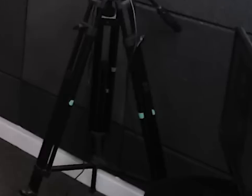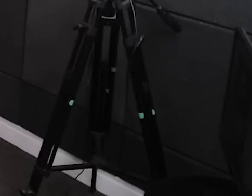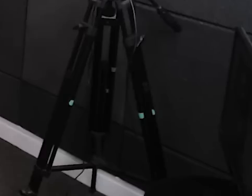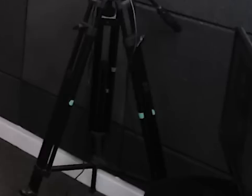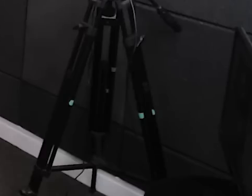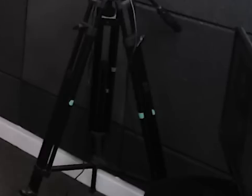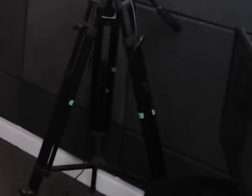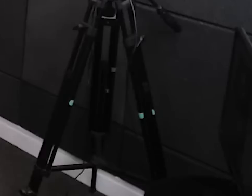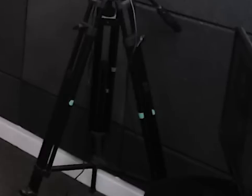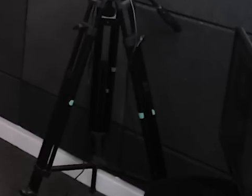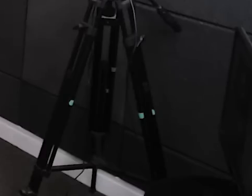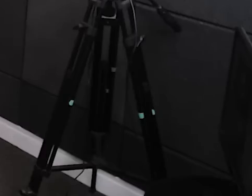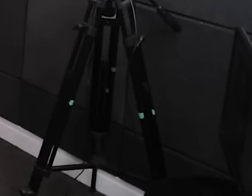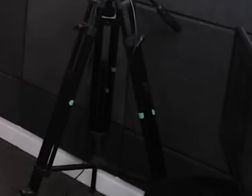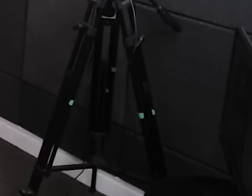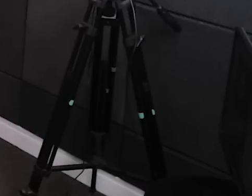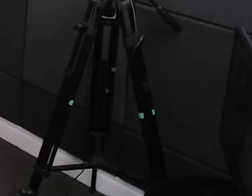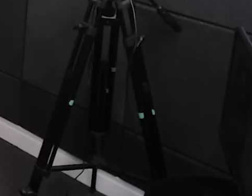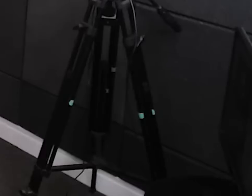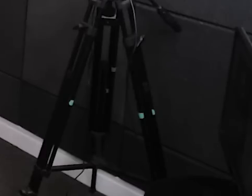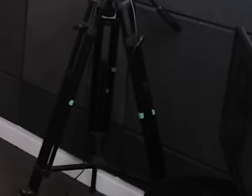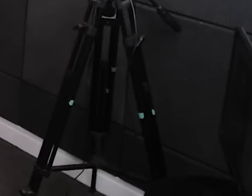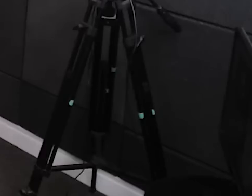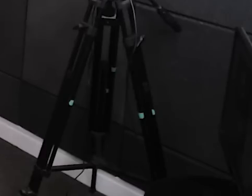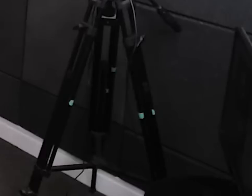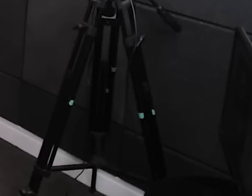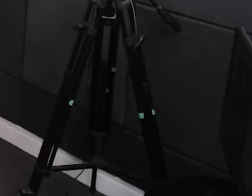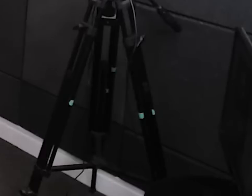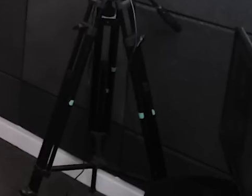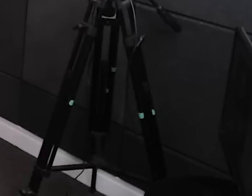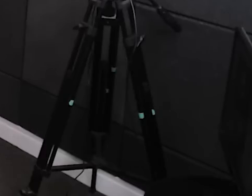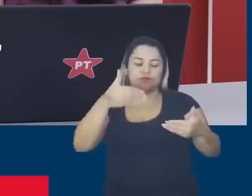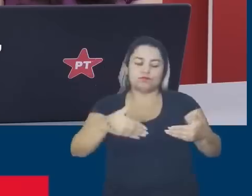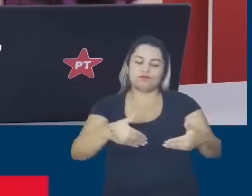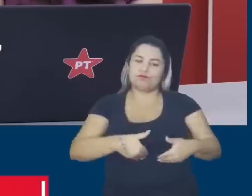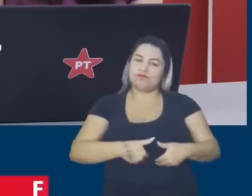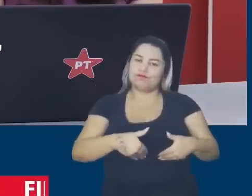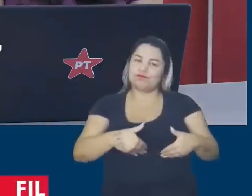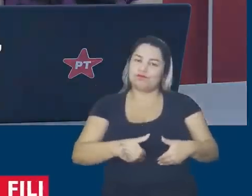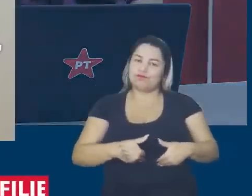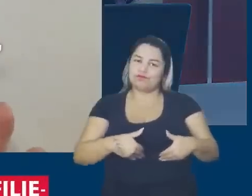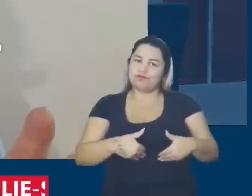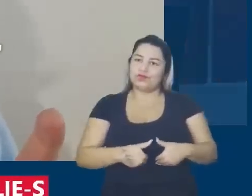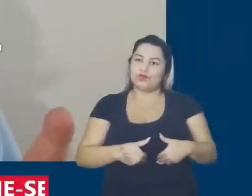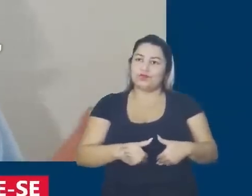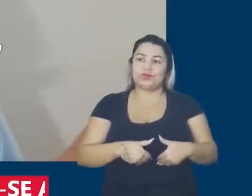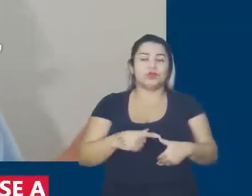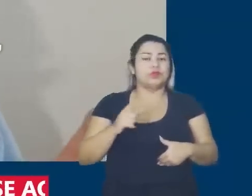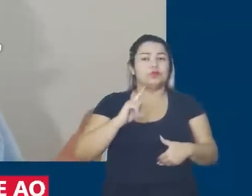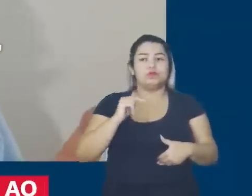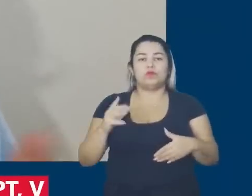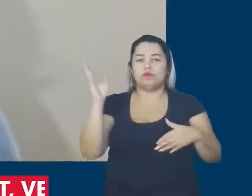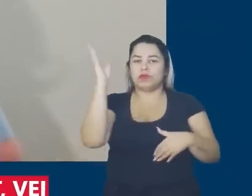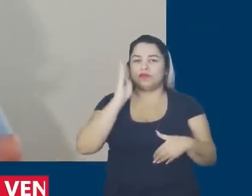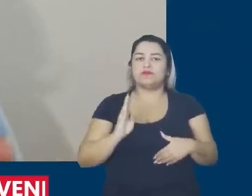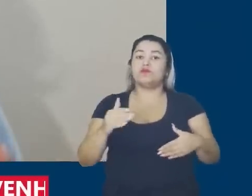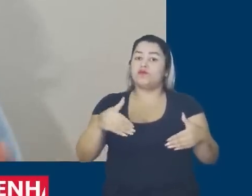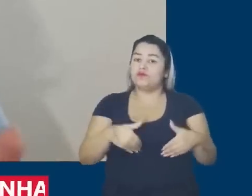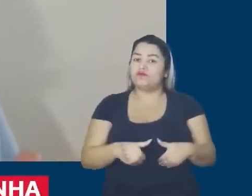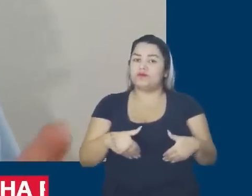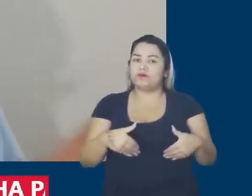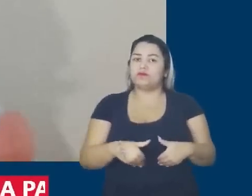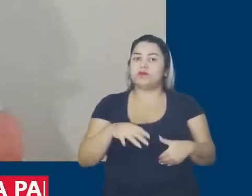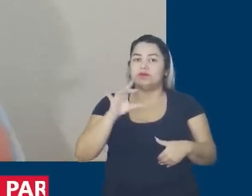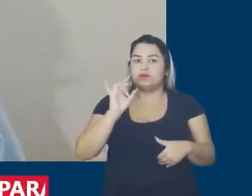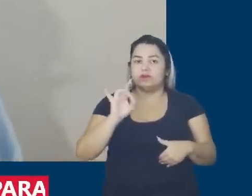o PAA, relançado na última quarta-feira pelo presidente Lula. Uma coisa que não podia ter no Brasil é fome. Só tem por causa